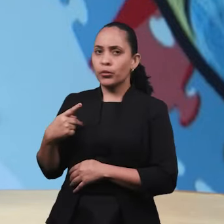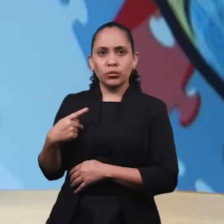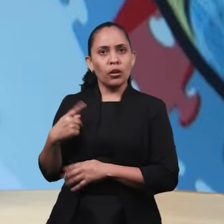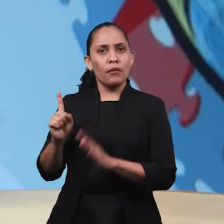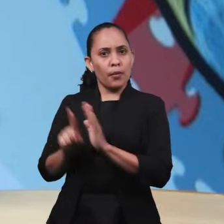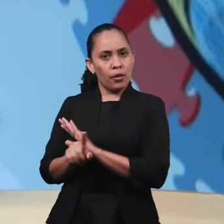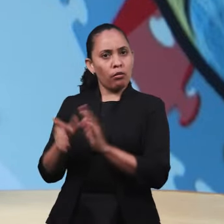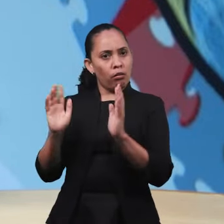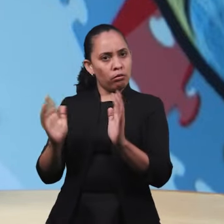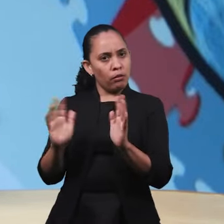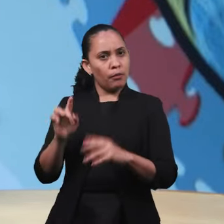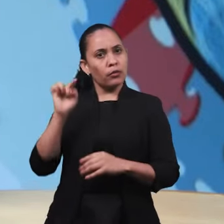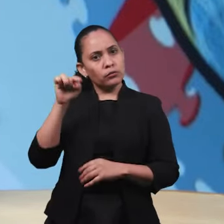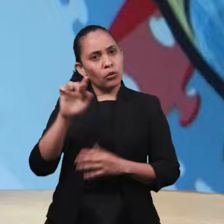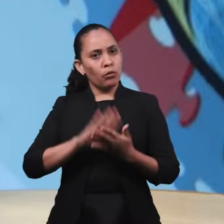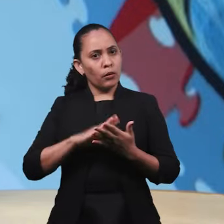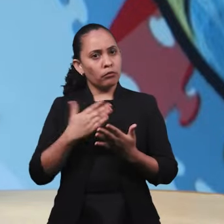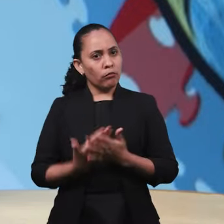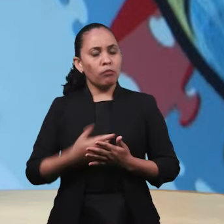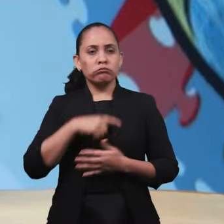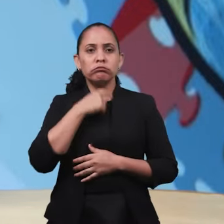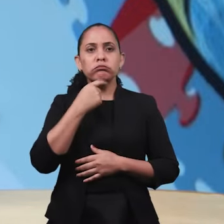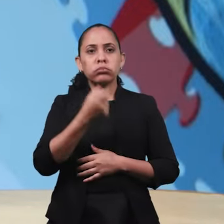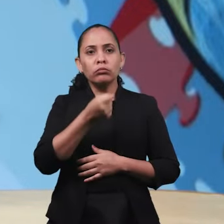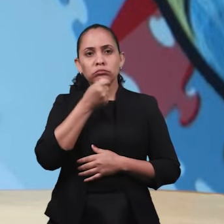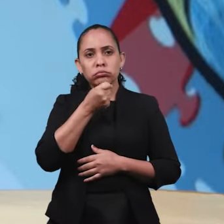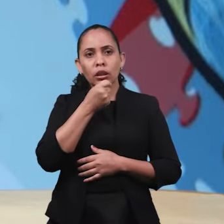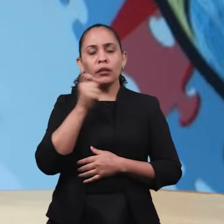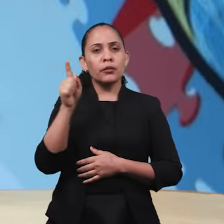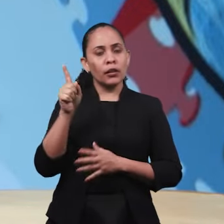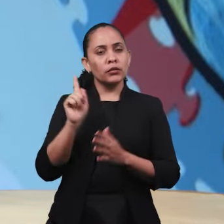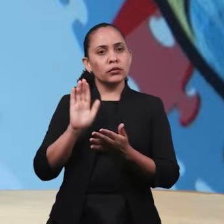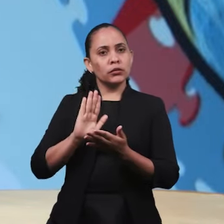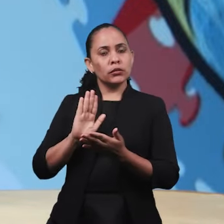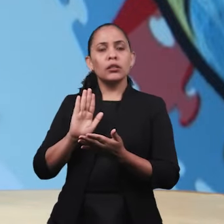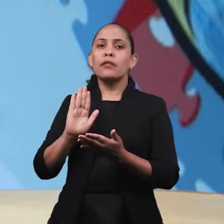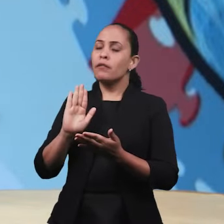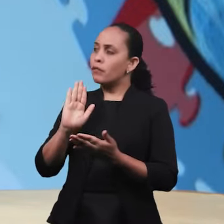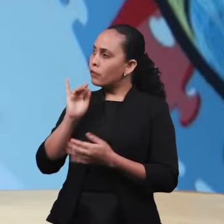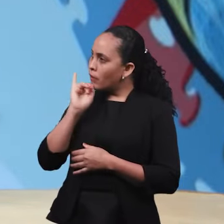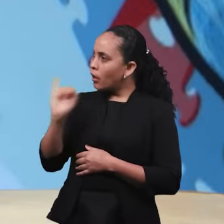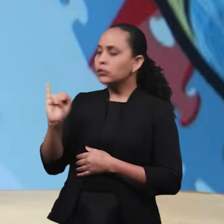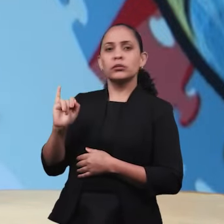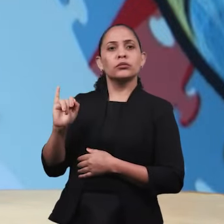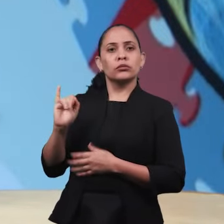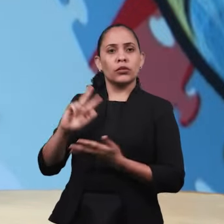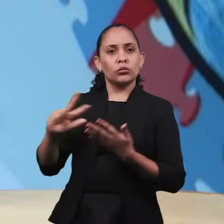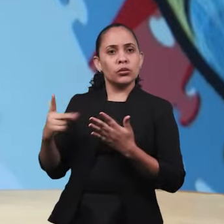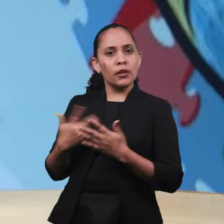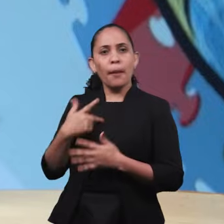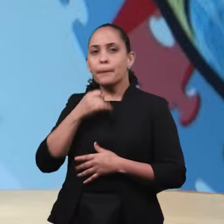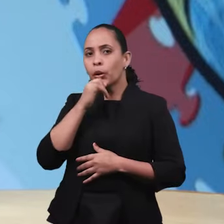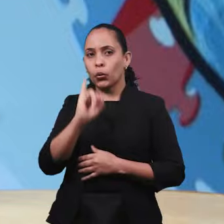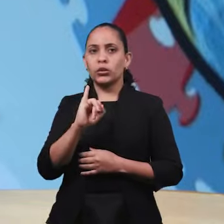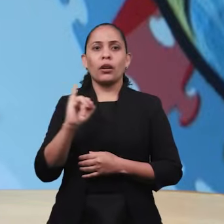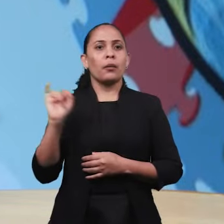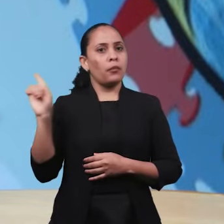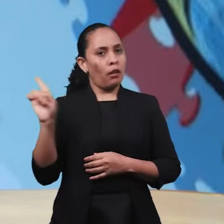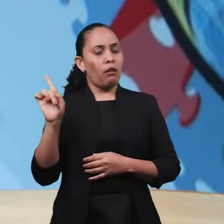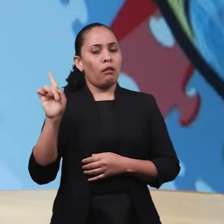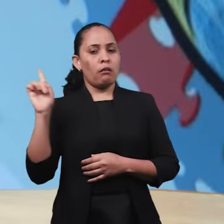ele vai perguntar em Libras. E aí o intérprete vai interpretar essa pergunta para o pastor poder responder. Então é